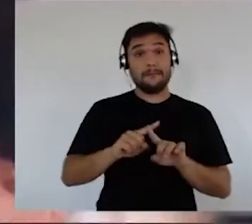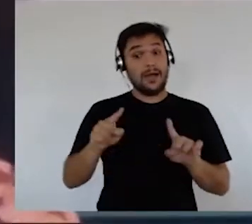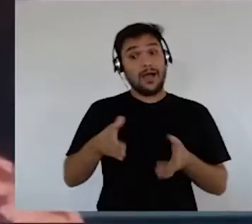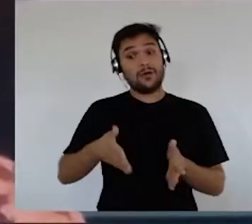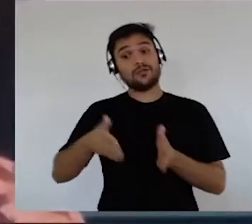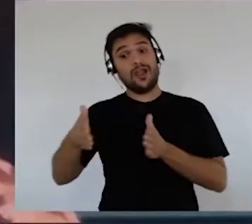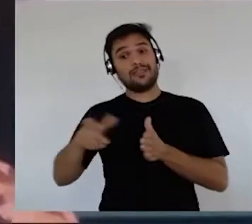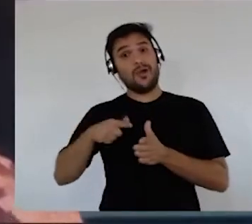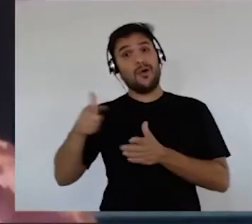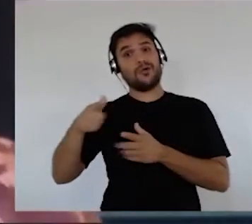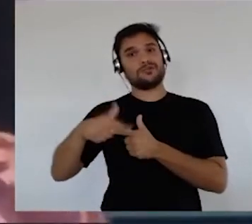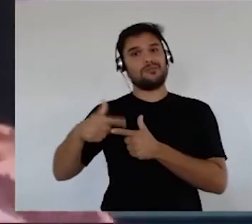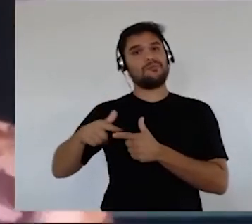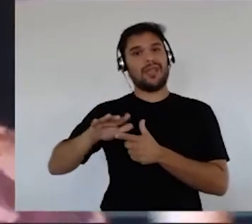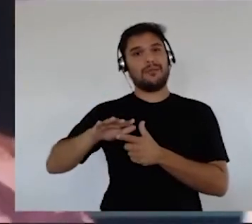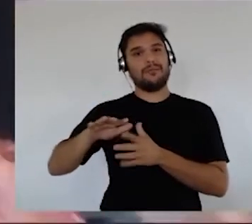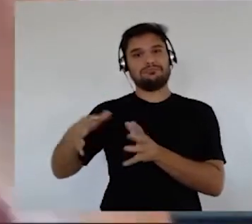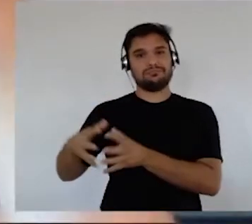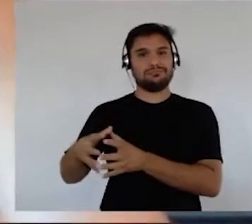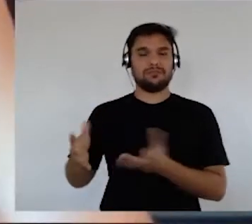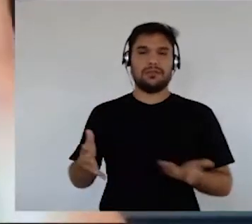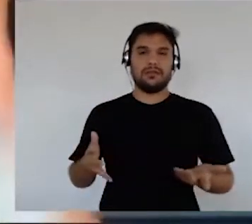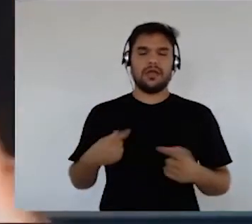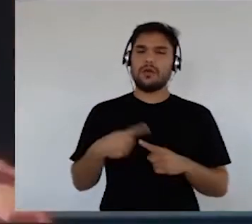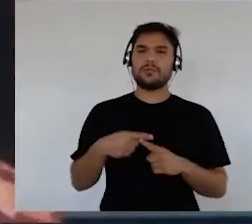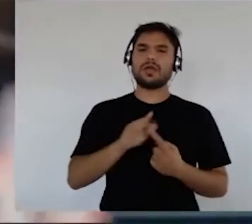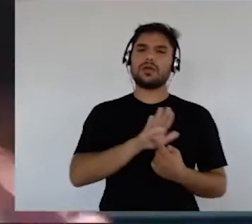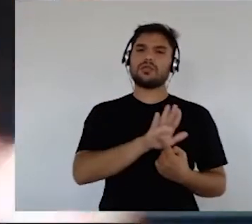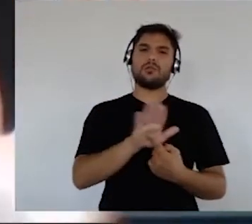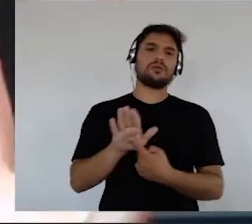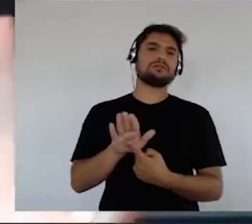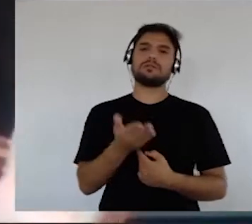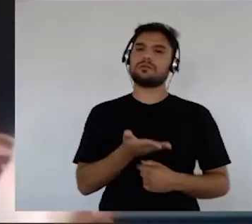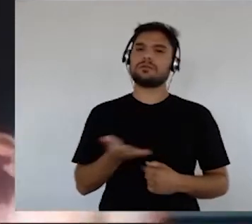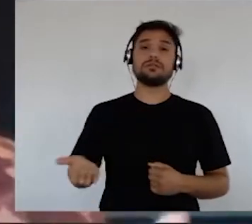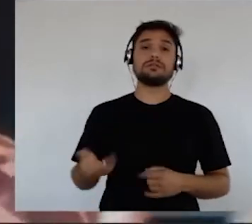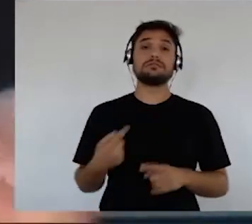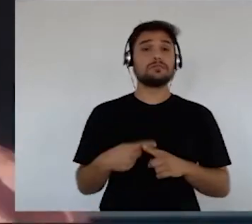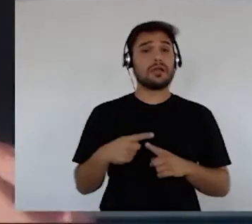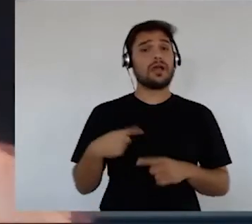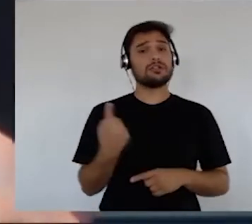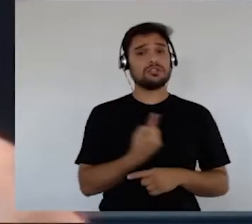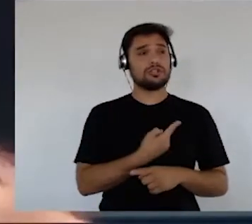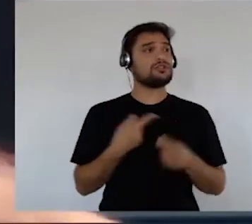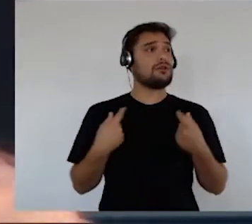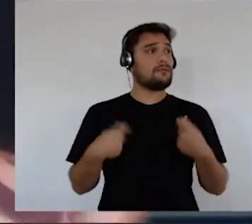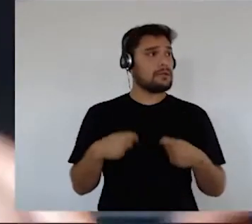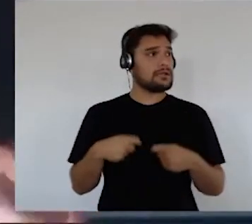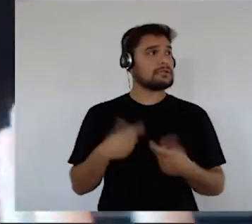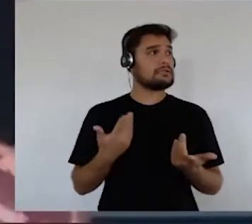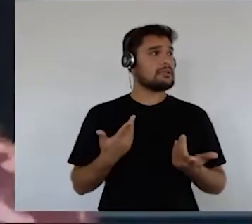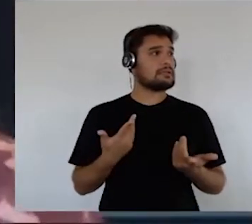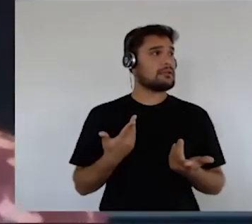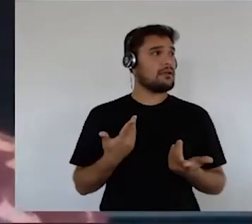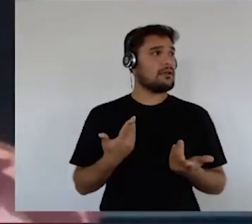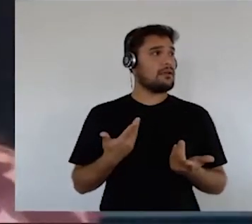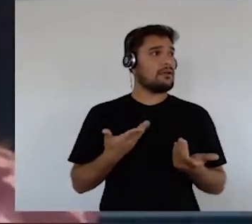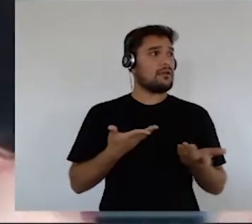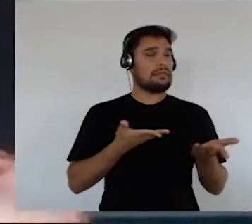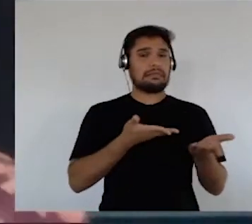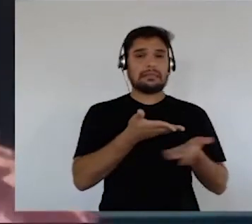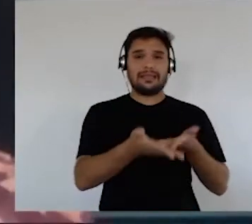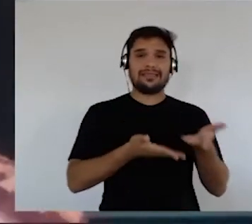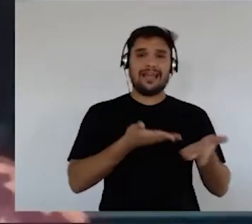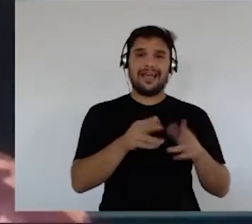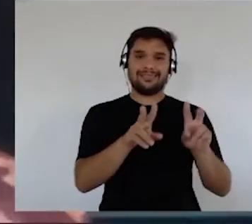com outros. E por que eu estou colocando isso? Eu estou colocando isso porque a gente precisa, ao tratar